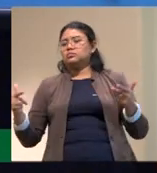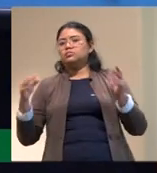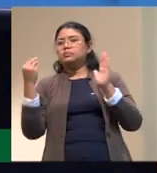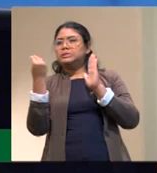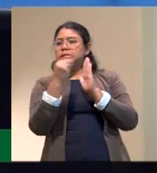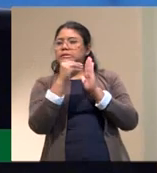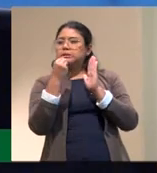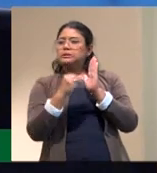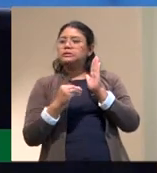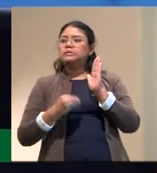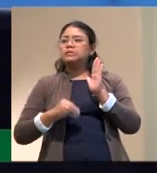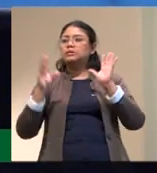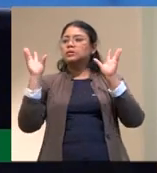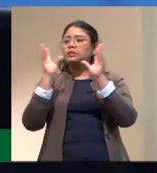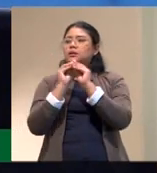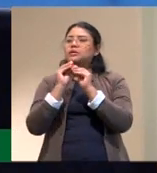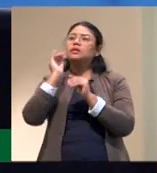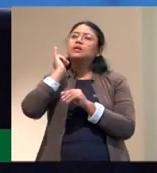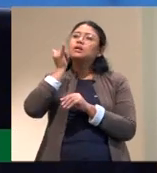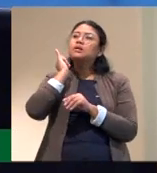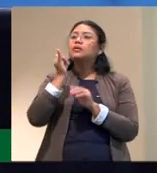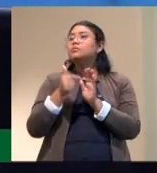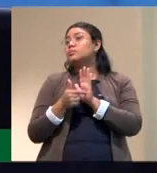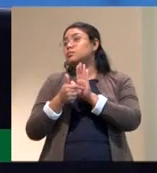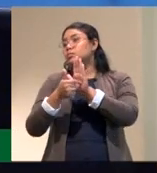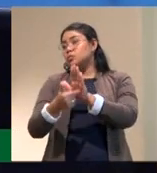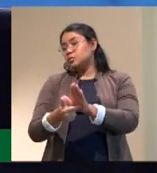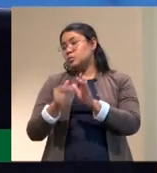eu estou contando essa historinha para vocês para mostrar que